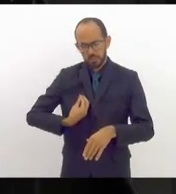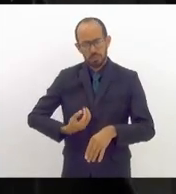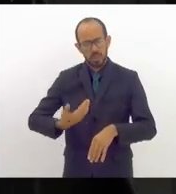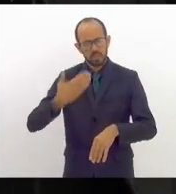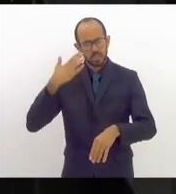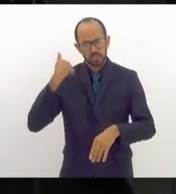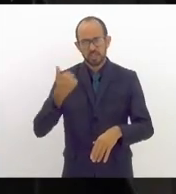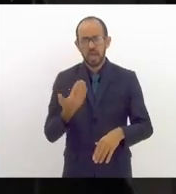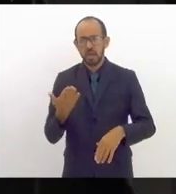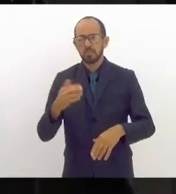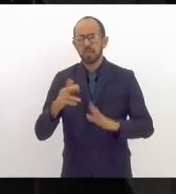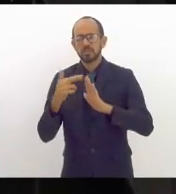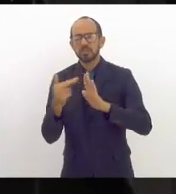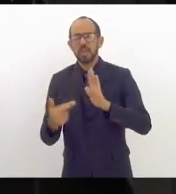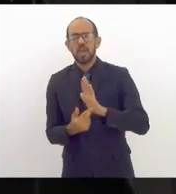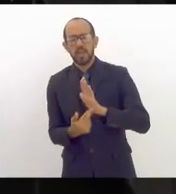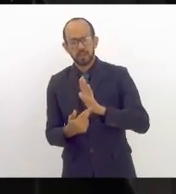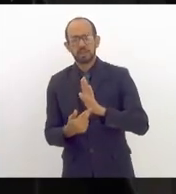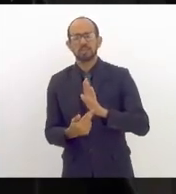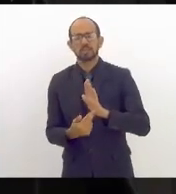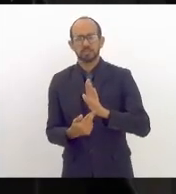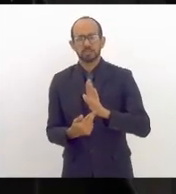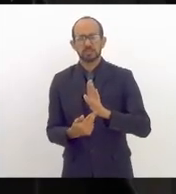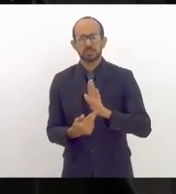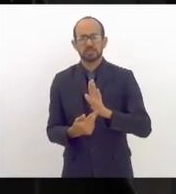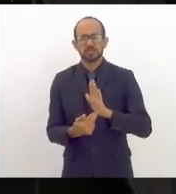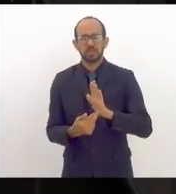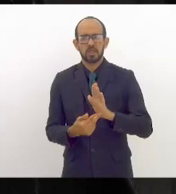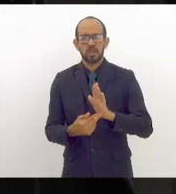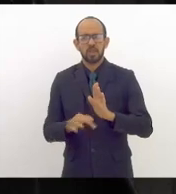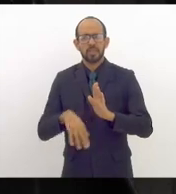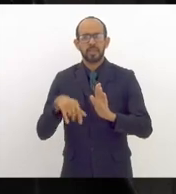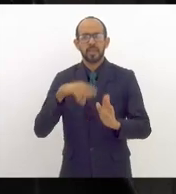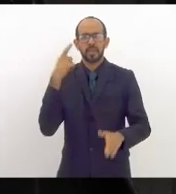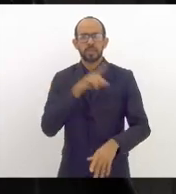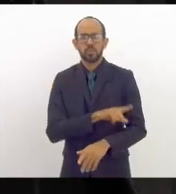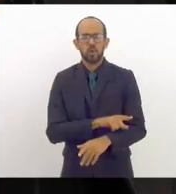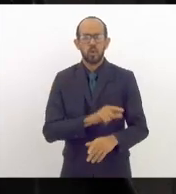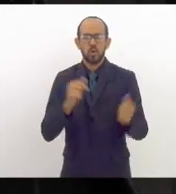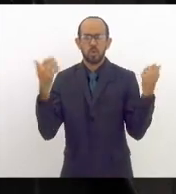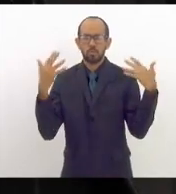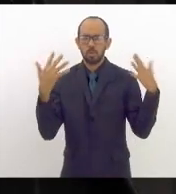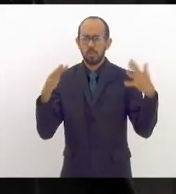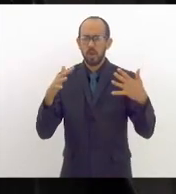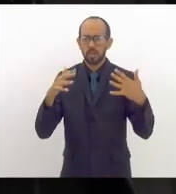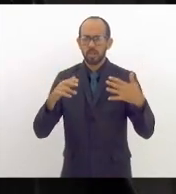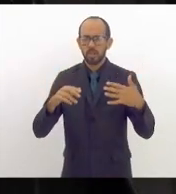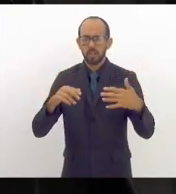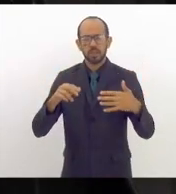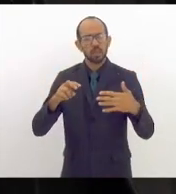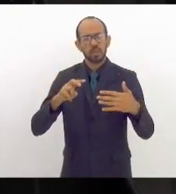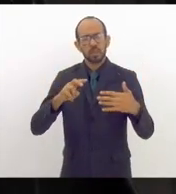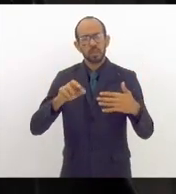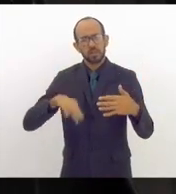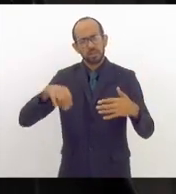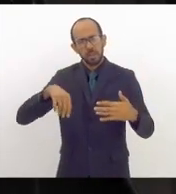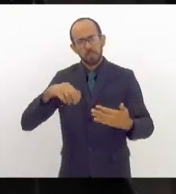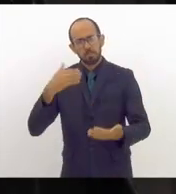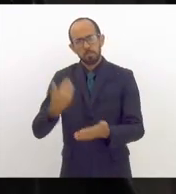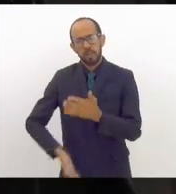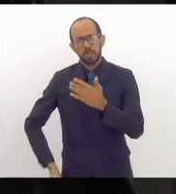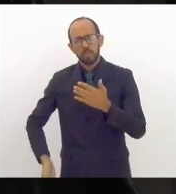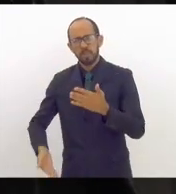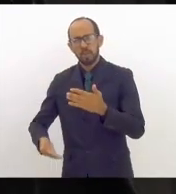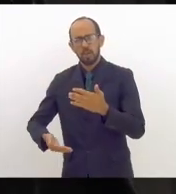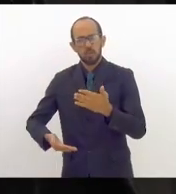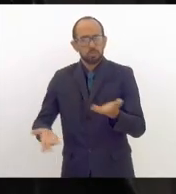as regra do jogo eleitoral Quem ganhou comemora quem perdeu lambe as feridas é assim que